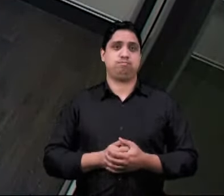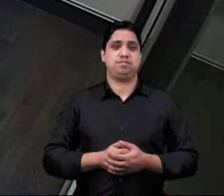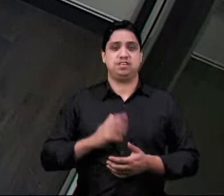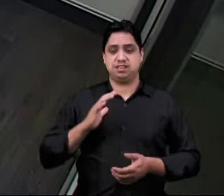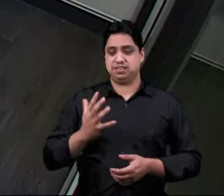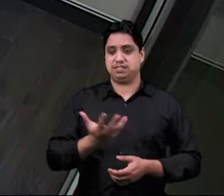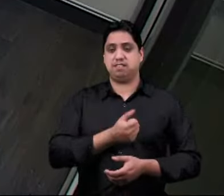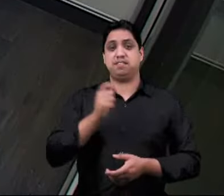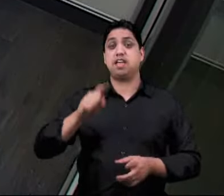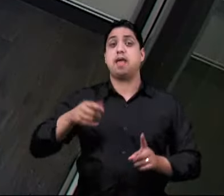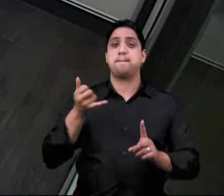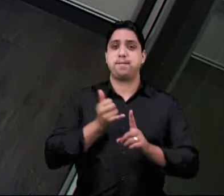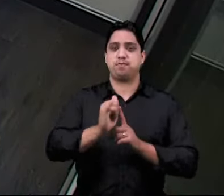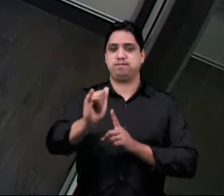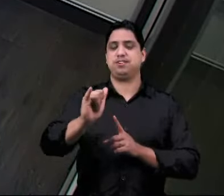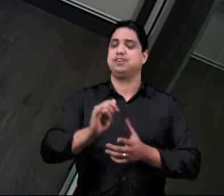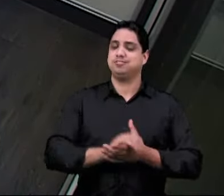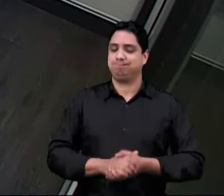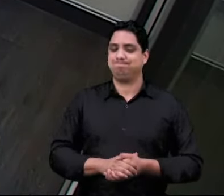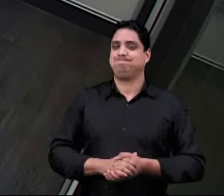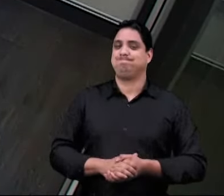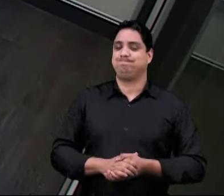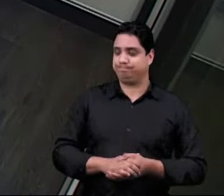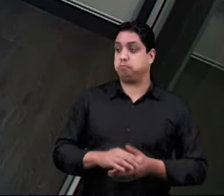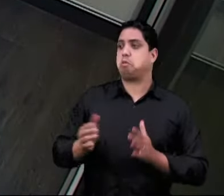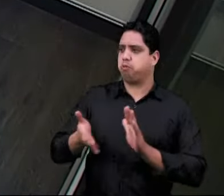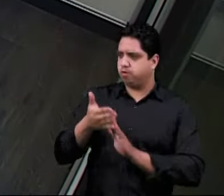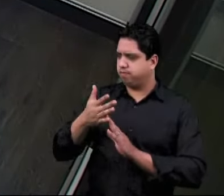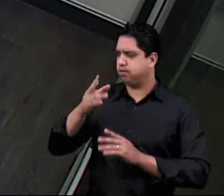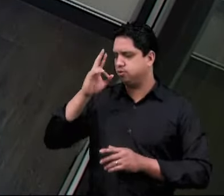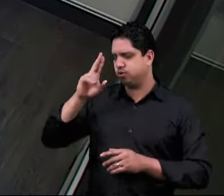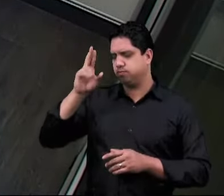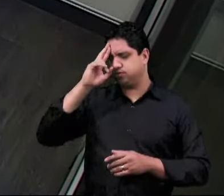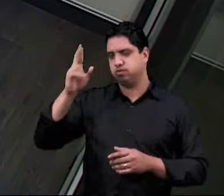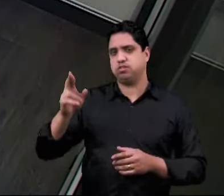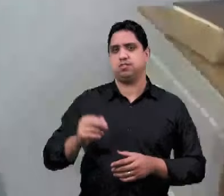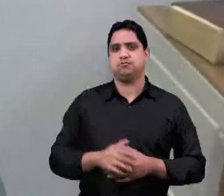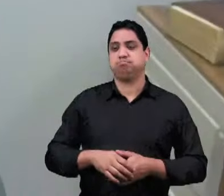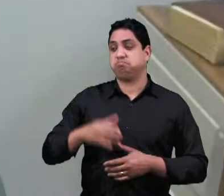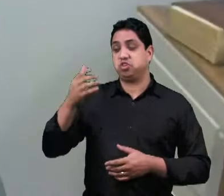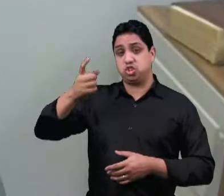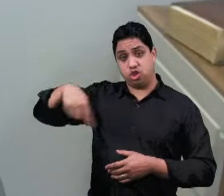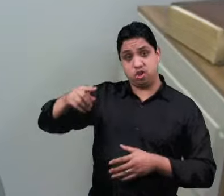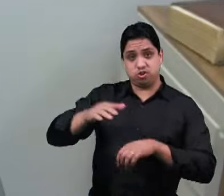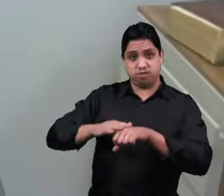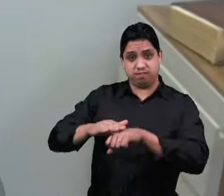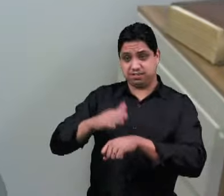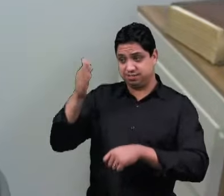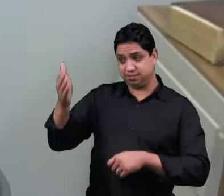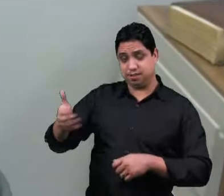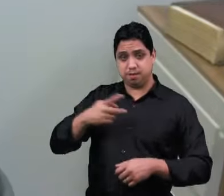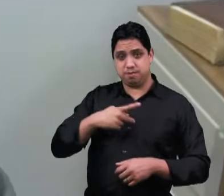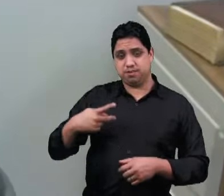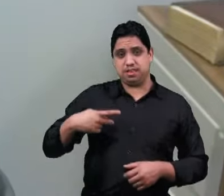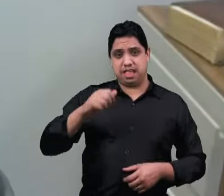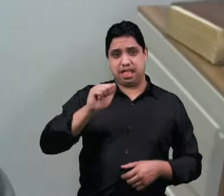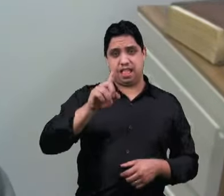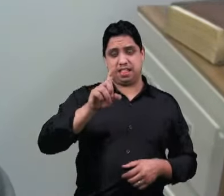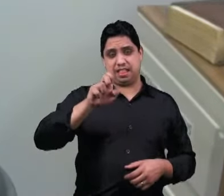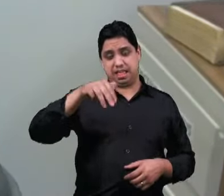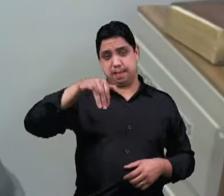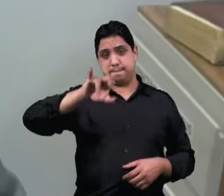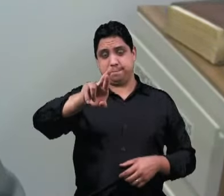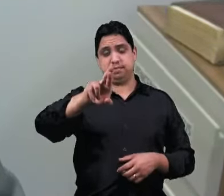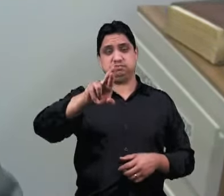é profético, né? Glória Louvado seja o nome do Senhor. Muito bem, estamos conversando aqui com o pastor Ademir Lodge, pastor que está no exterior